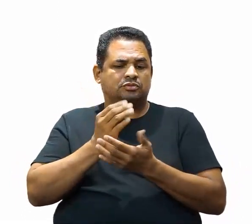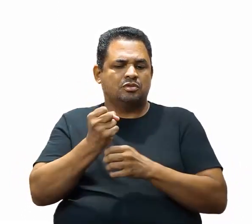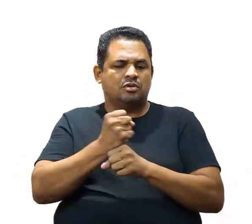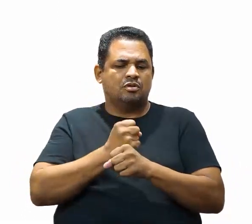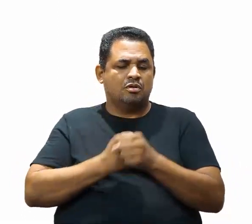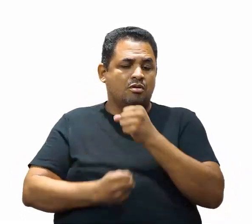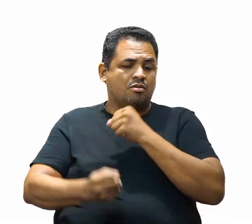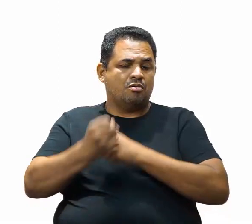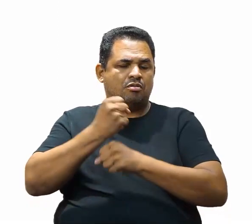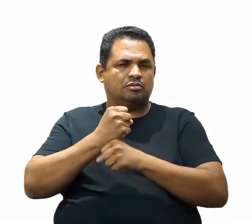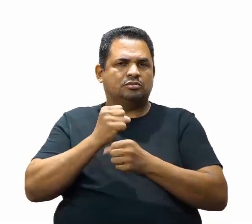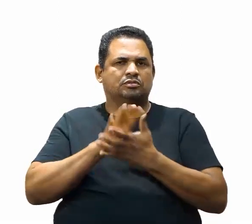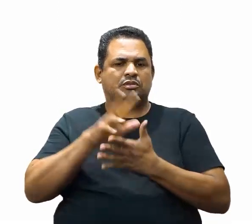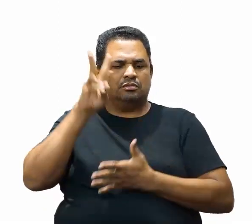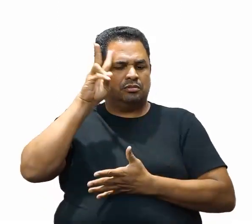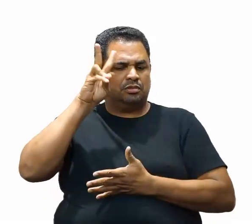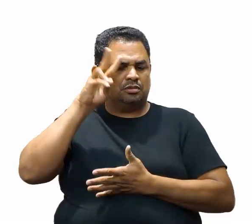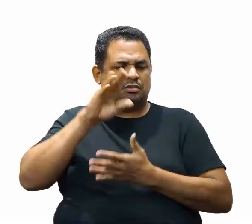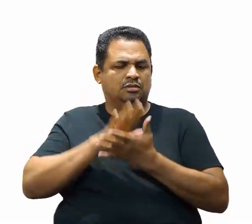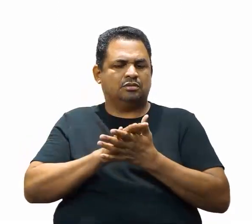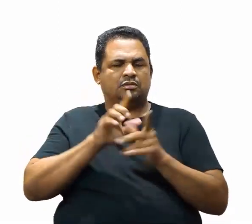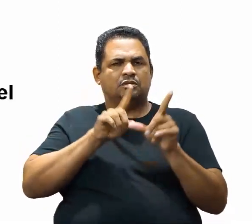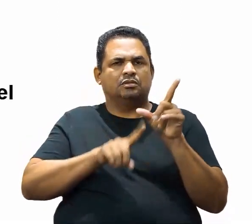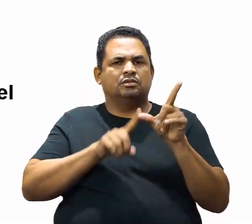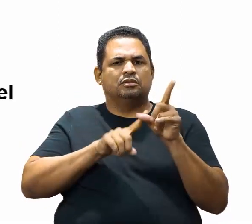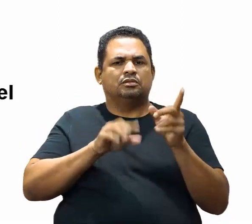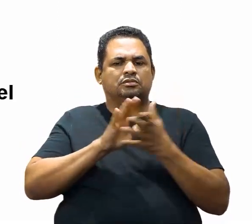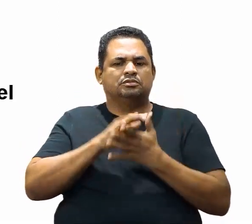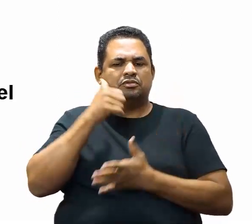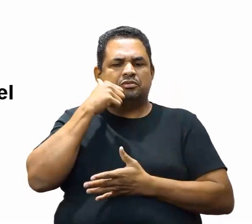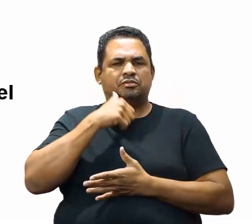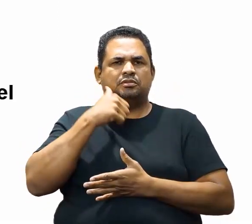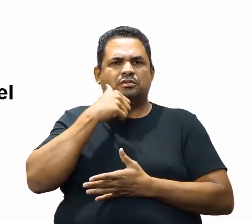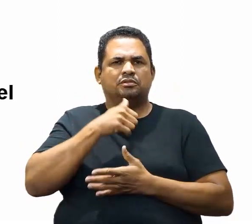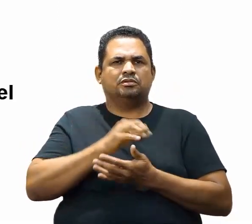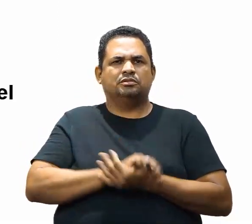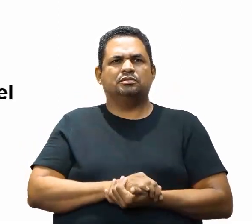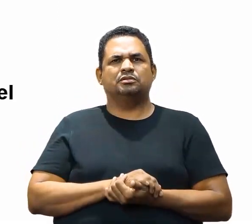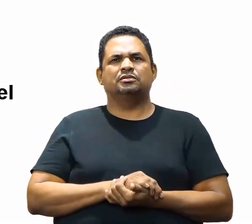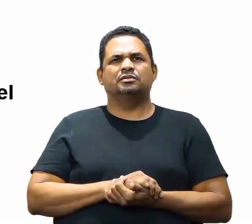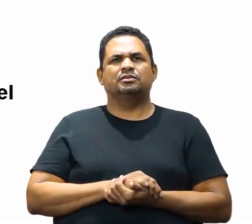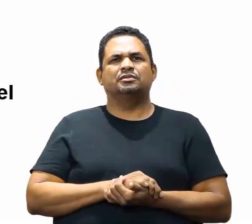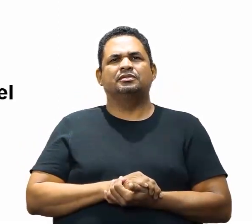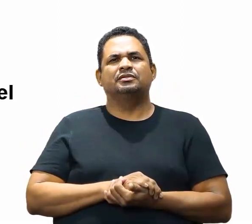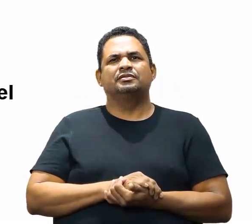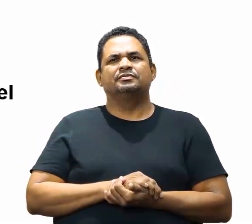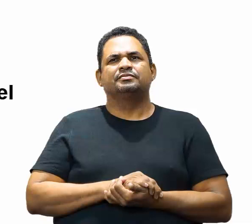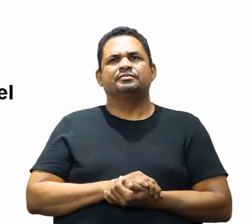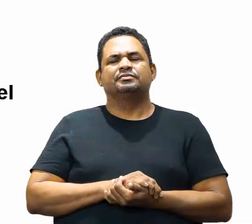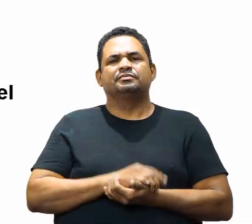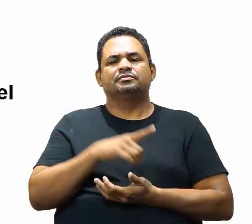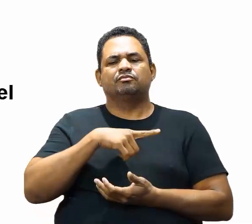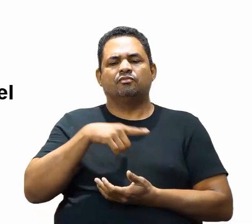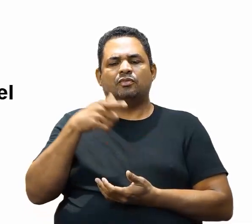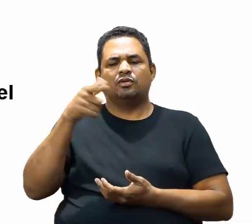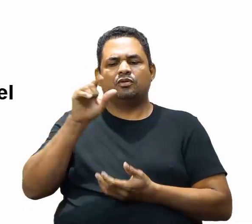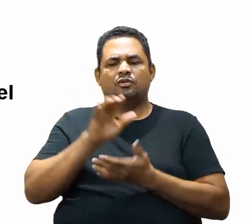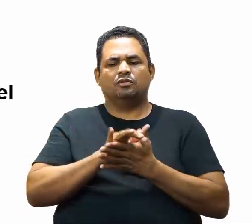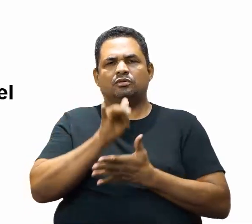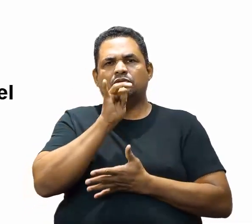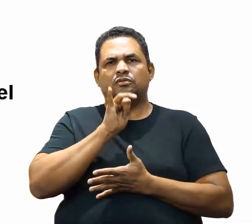são femininas? Então todas as letras são femininas. Isso mesmo. E temos outros exemplos aí